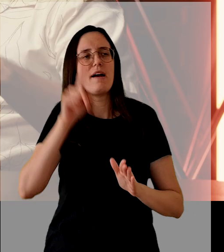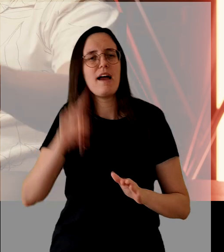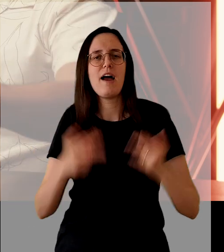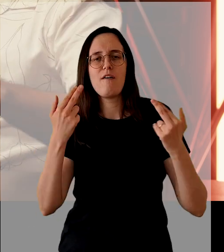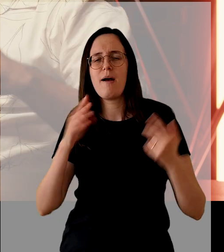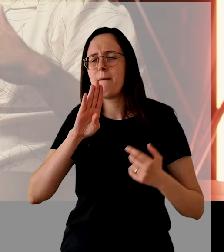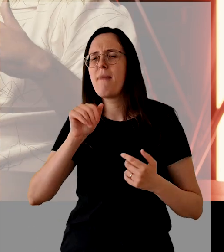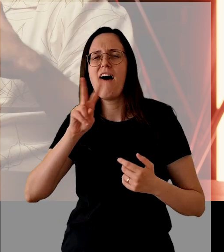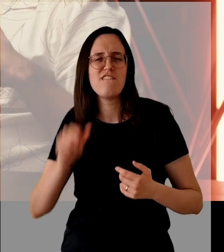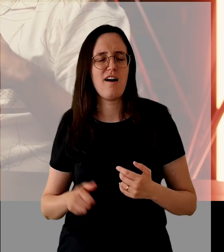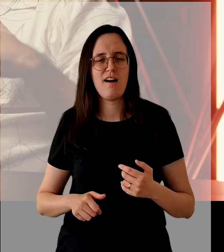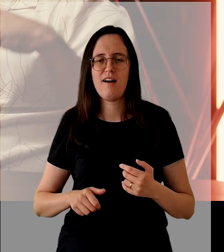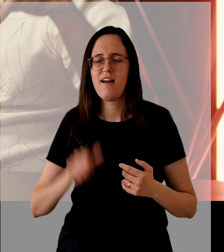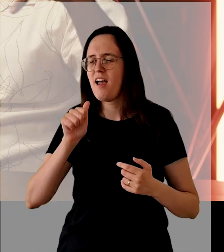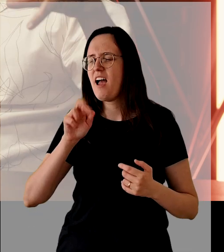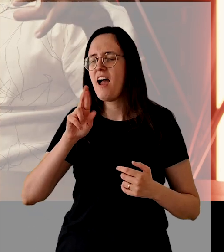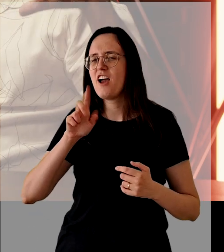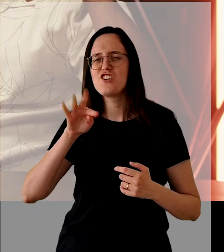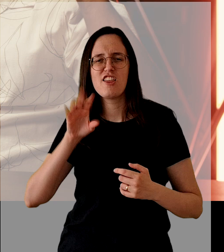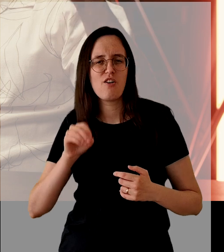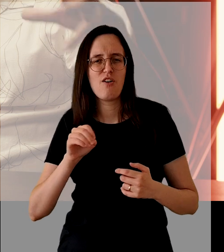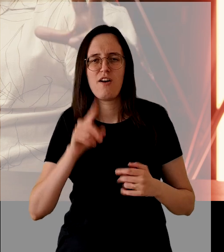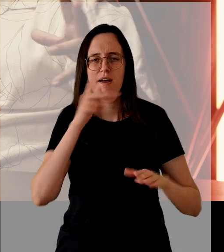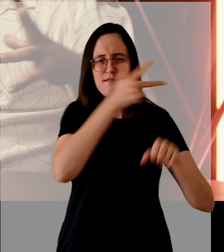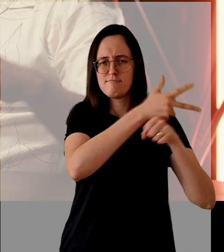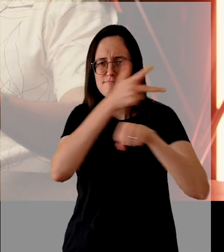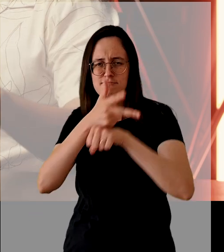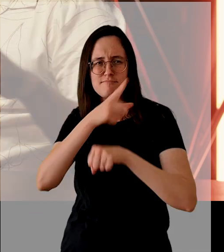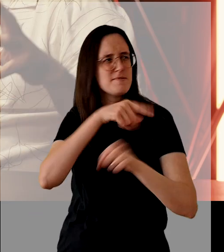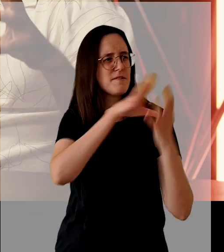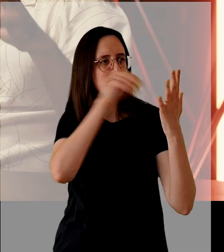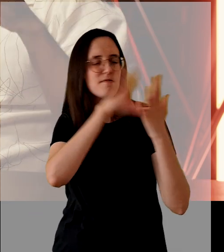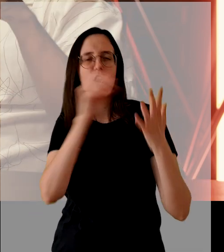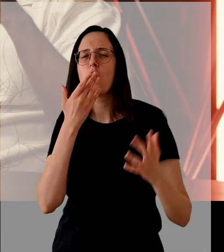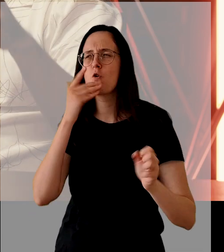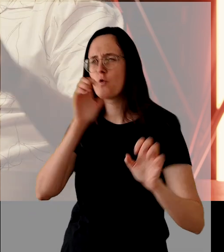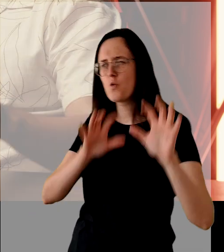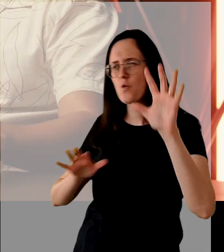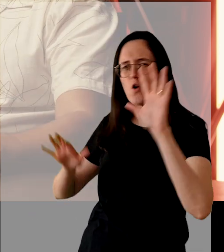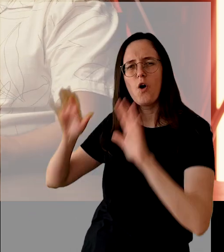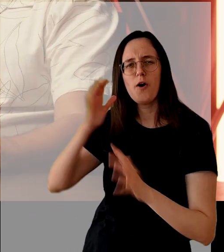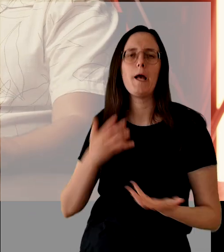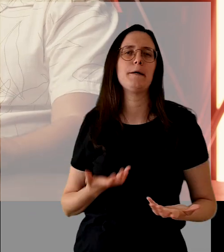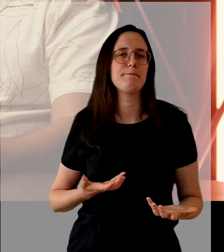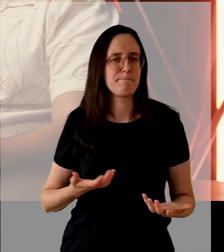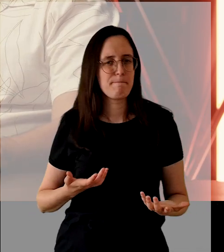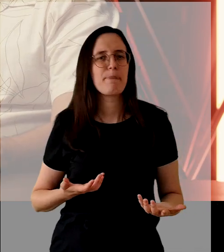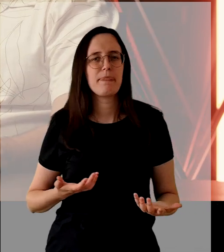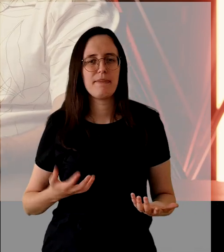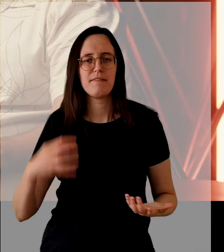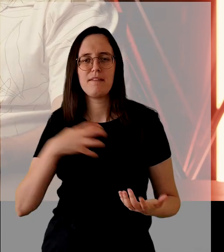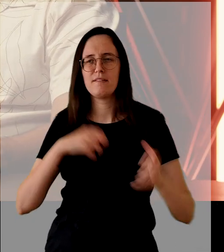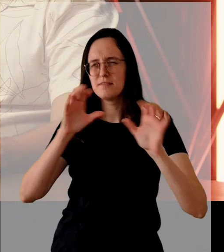tipo Mário Bava, Dario Argento, tipo, de muita cor, né? Esse clima meio